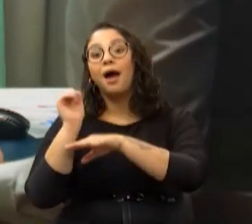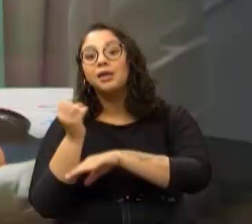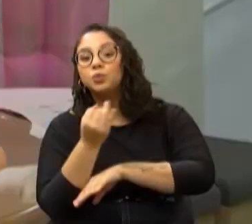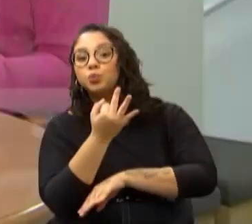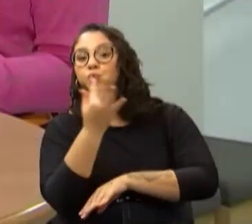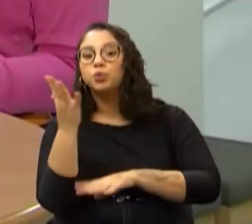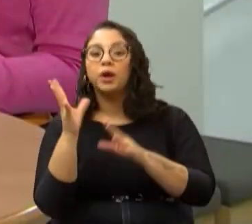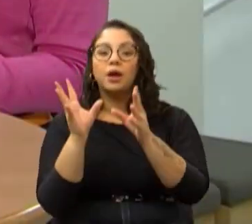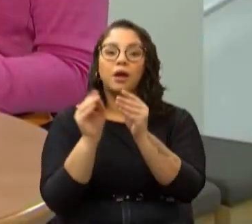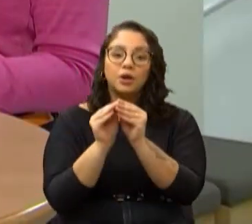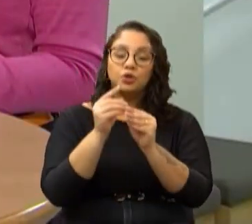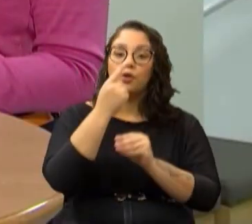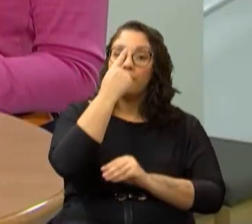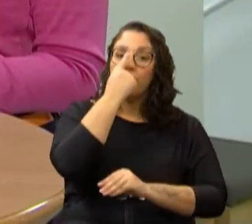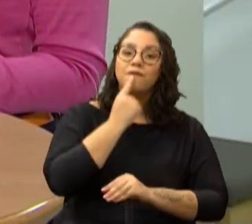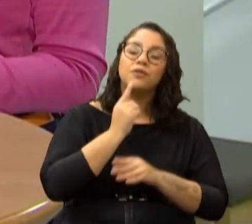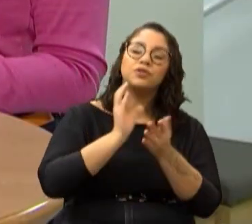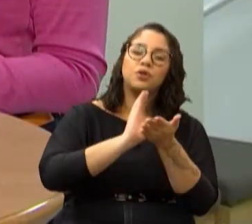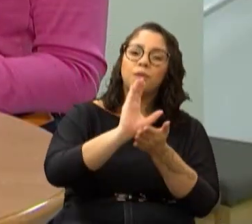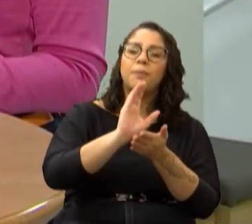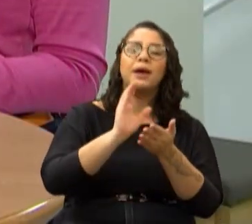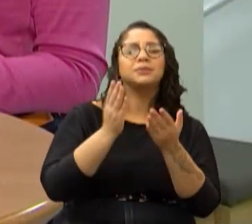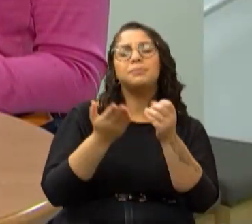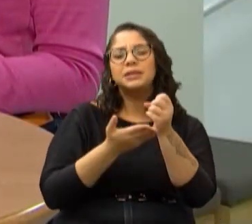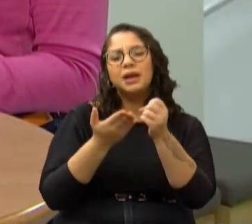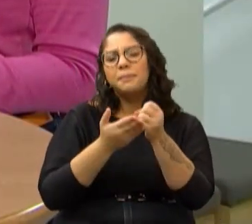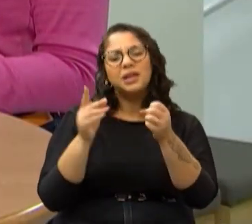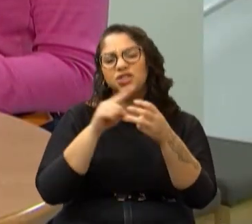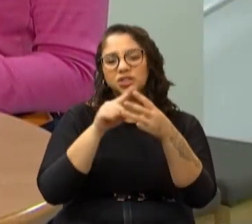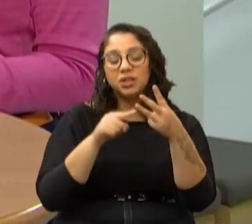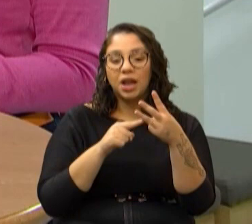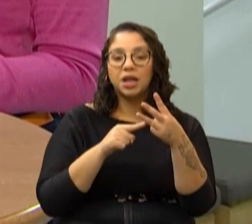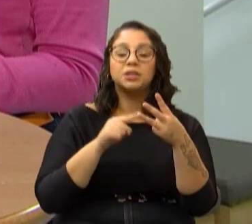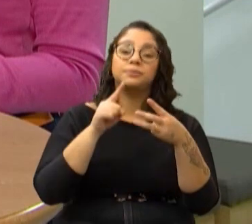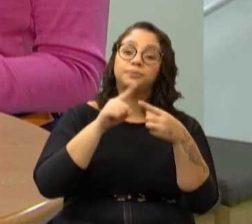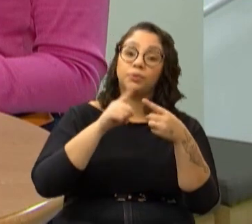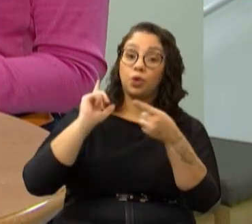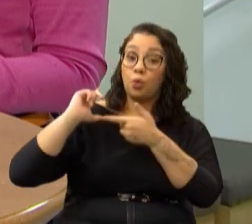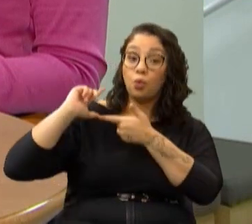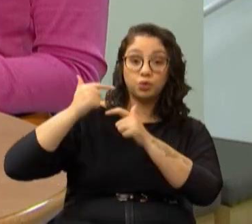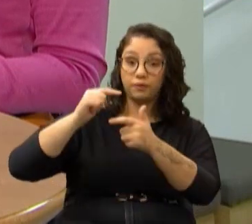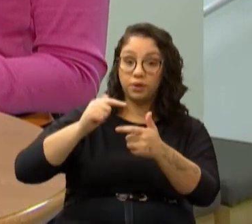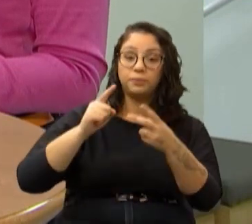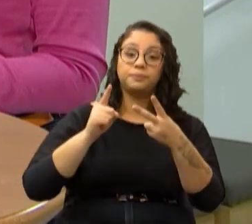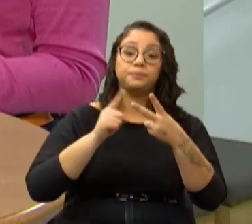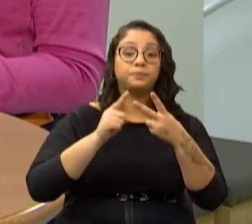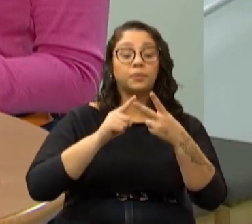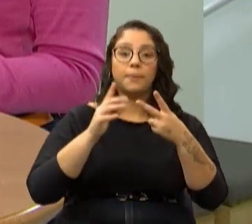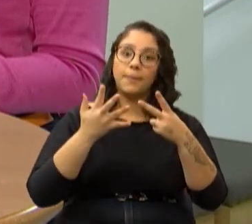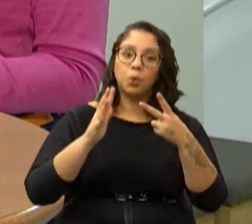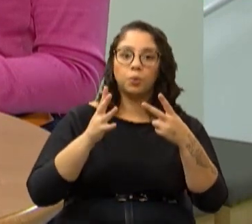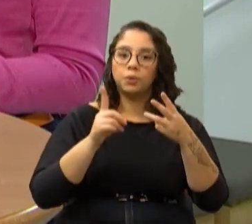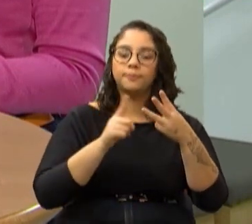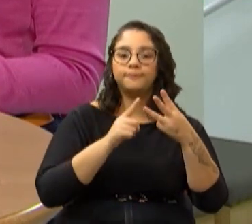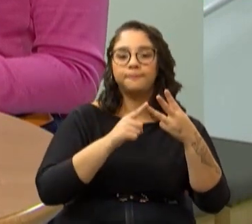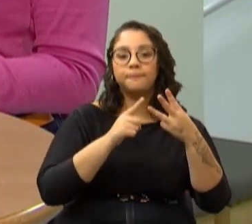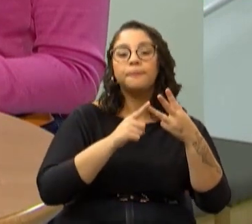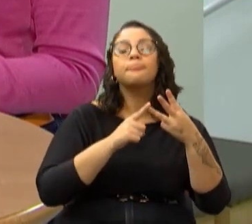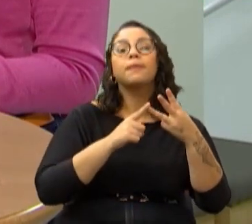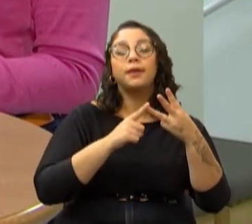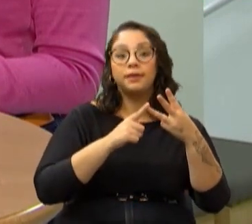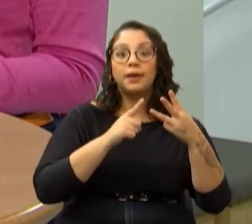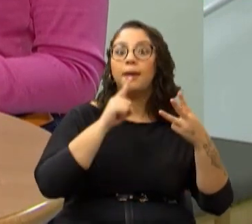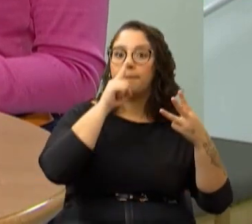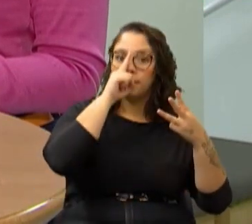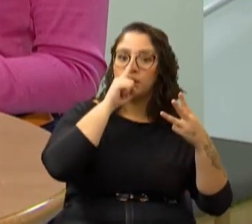nomenclaturas referente a perfil de investidor, mas basicamente são 3, que é a conservadora, a moderada e a arrojada. Então